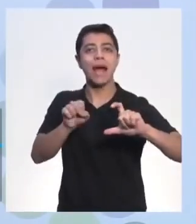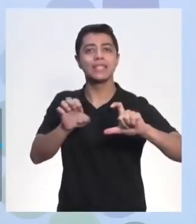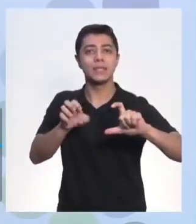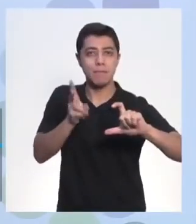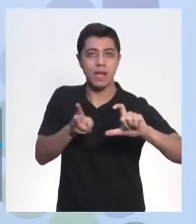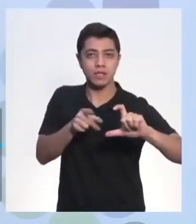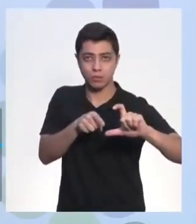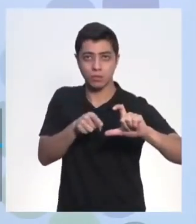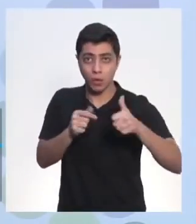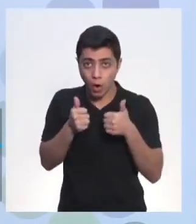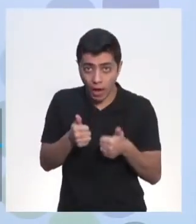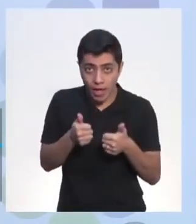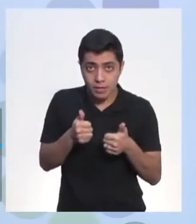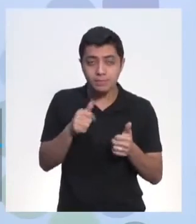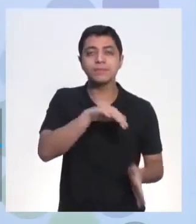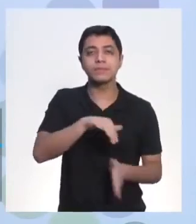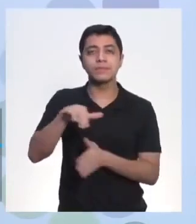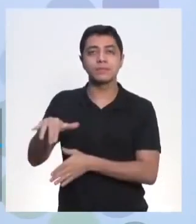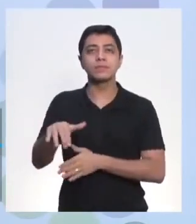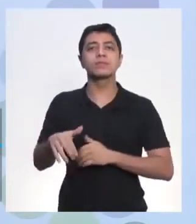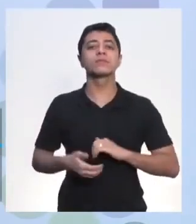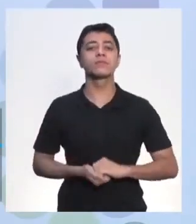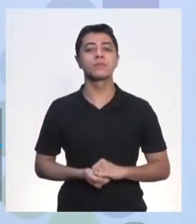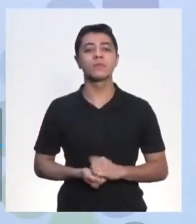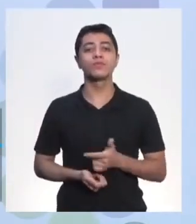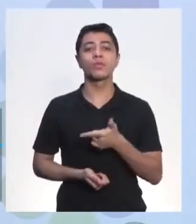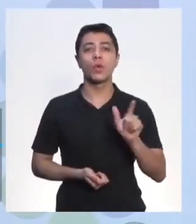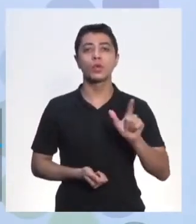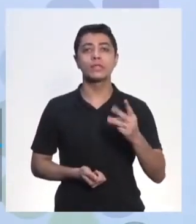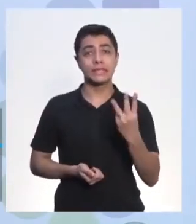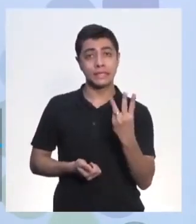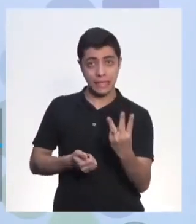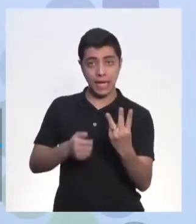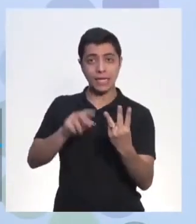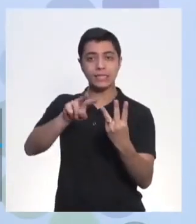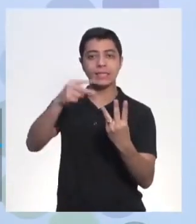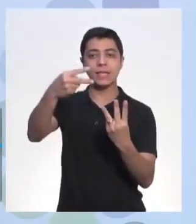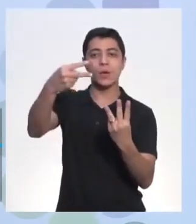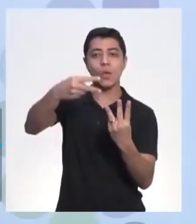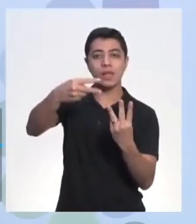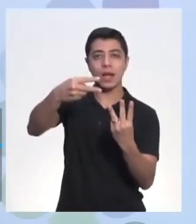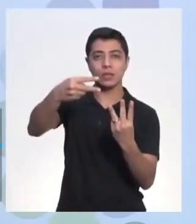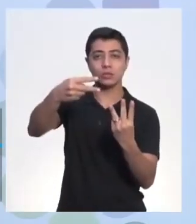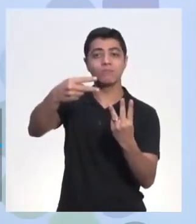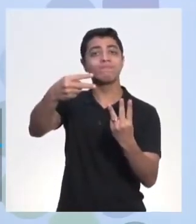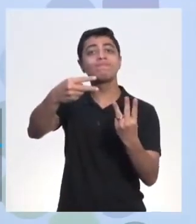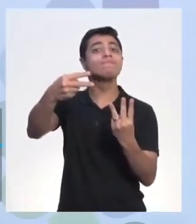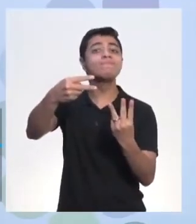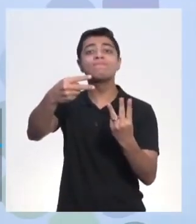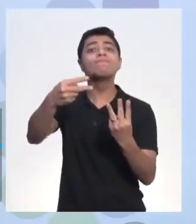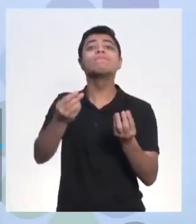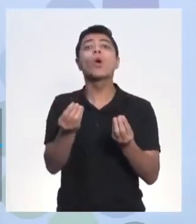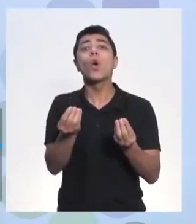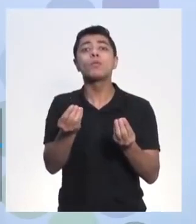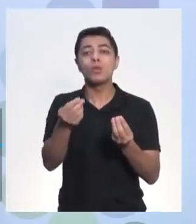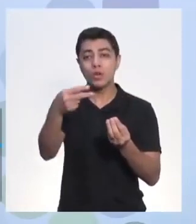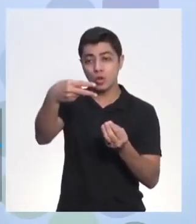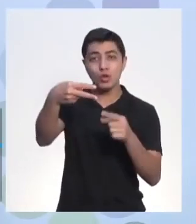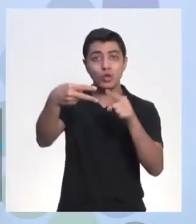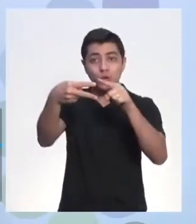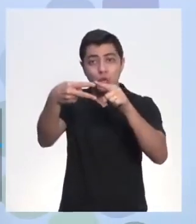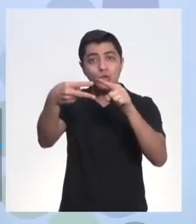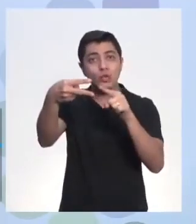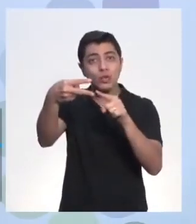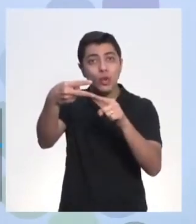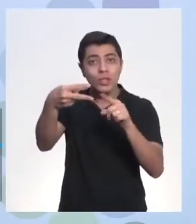faz mesmo? Esse número 2 do expoente, lembra você para fazer o quê? Repetir o número de baixo 2 vezes. Lembra, ele